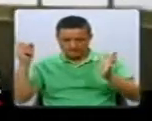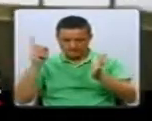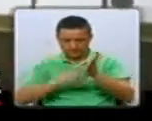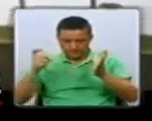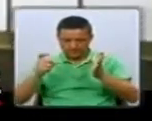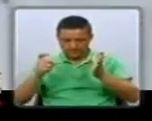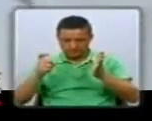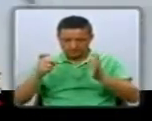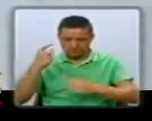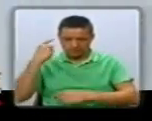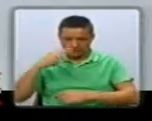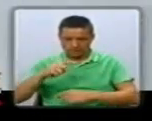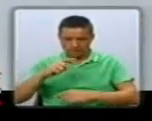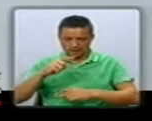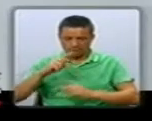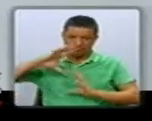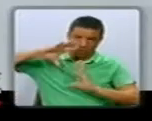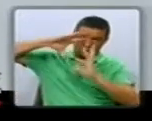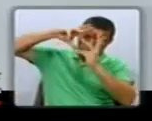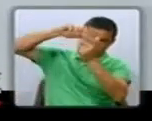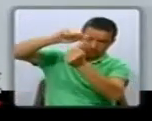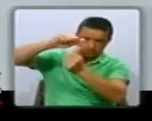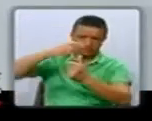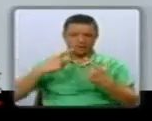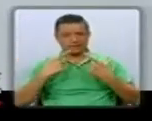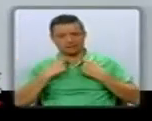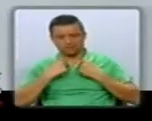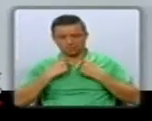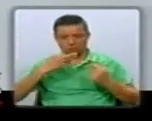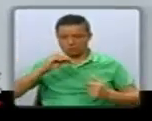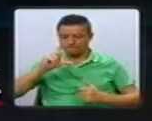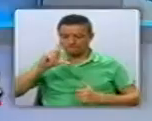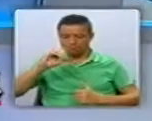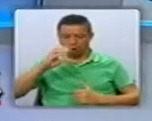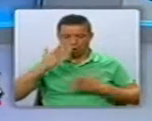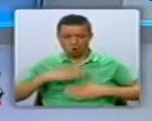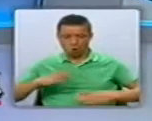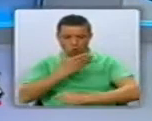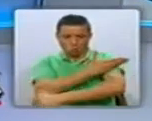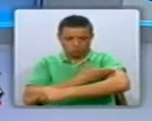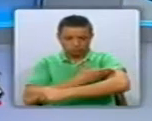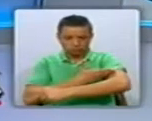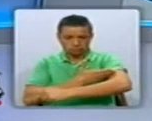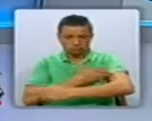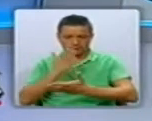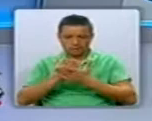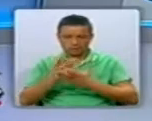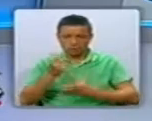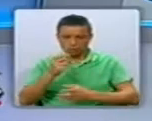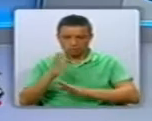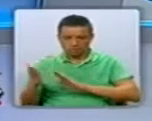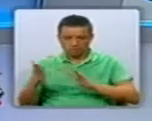com inspiração espacial. Tem camisas, tem polos. Digo-te já o preço, esta camisa custa